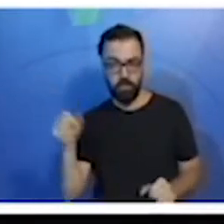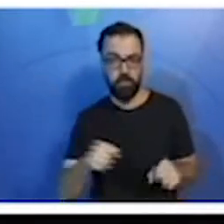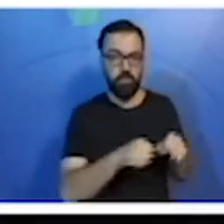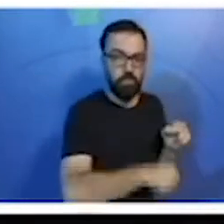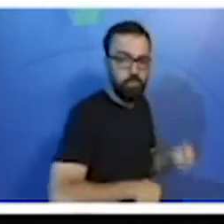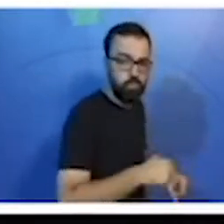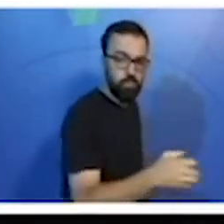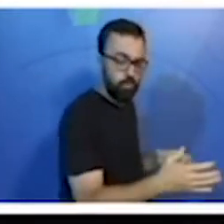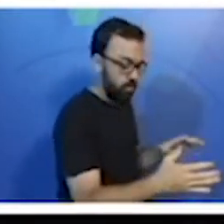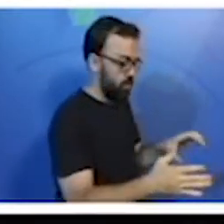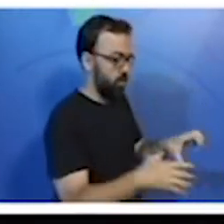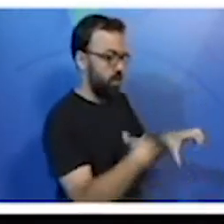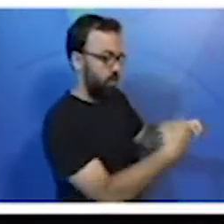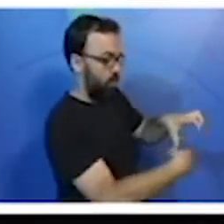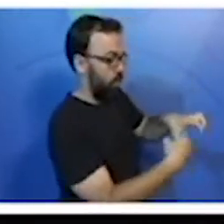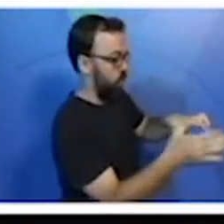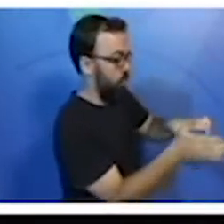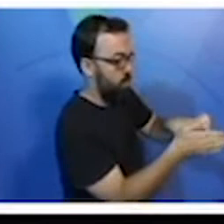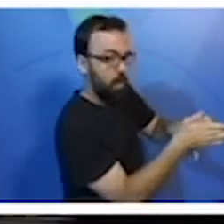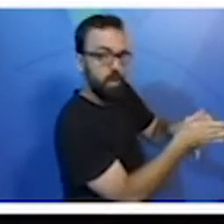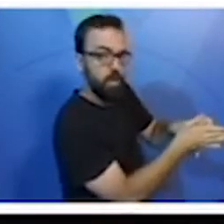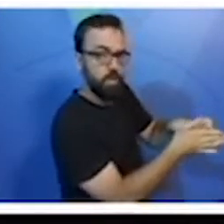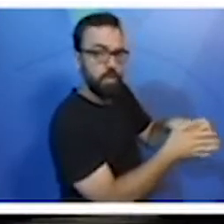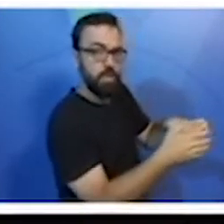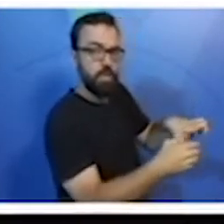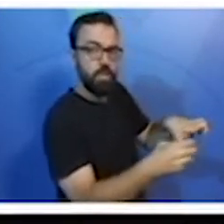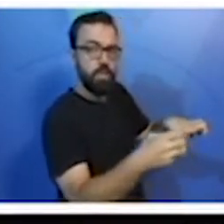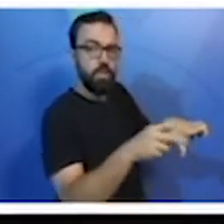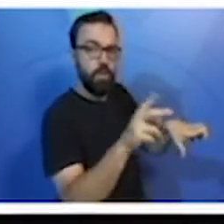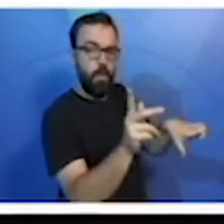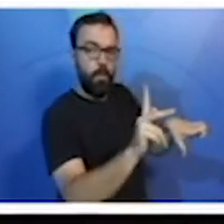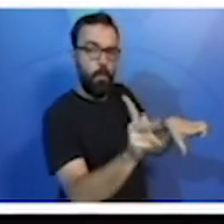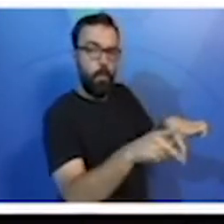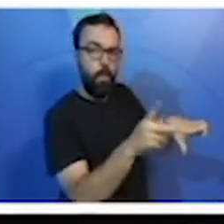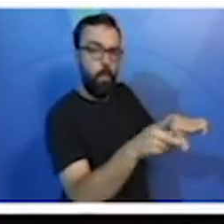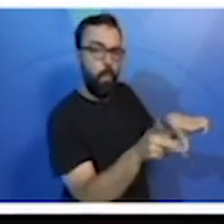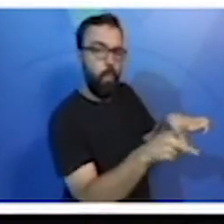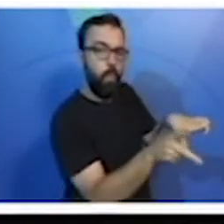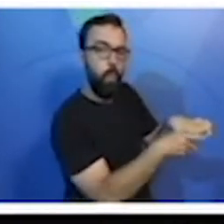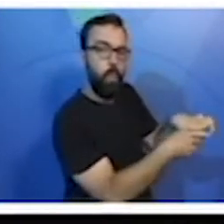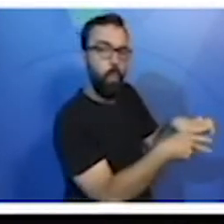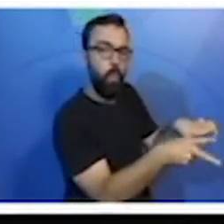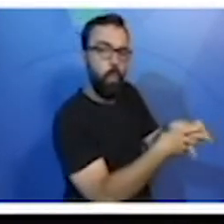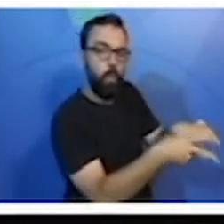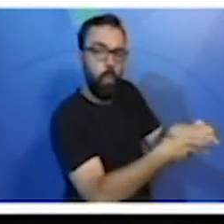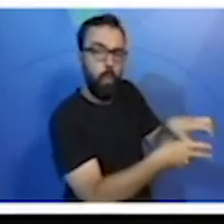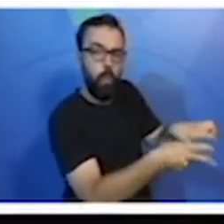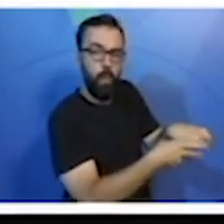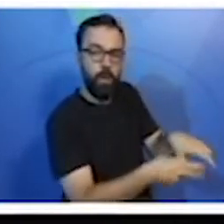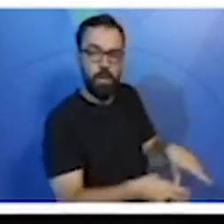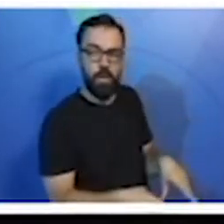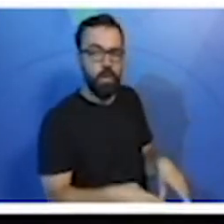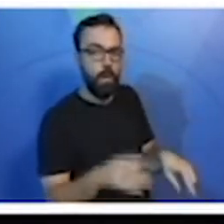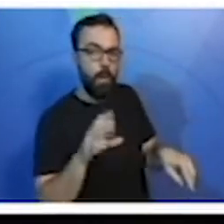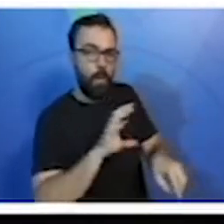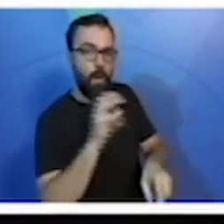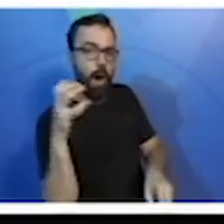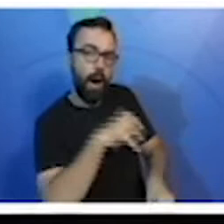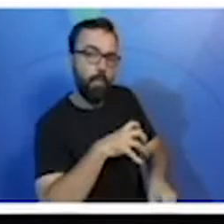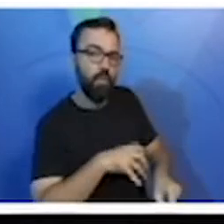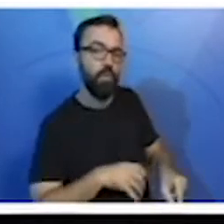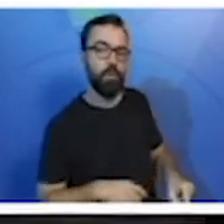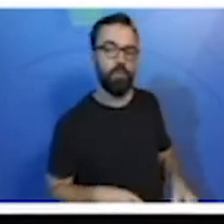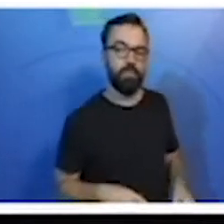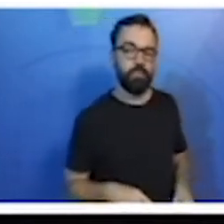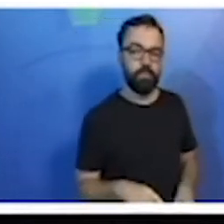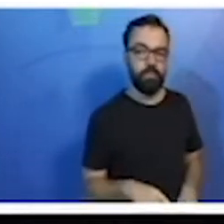para cantar um tampão né nos raios da bicicleta para diminuir o atrito com relação ao vento né para o atleta ficar um pouco mais rápido ganhar